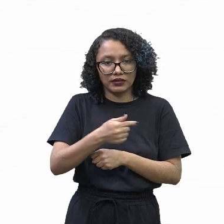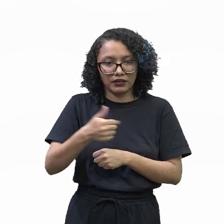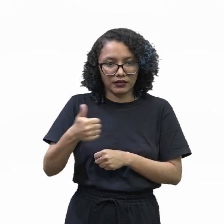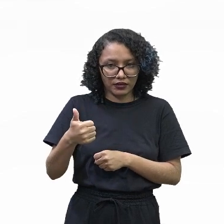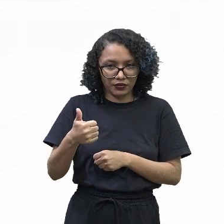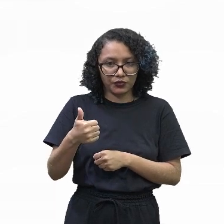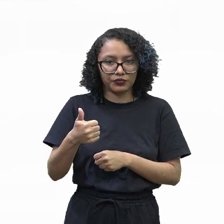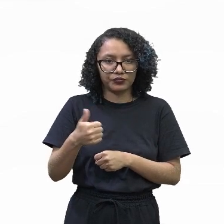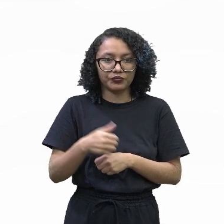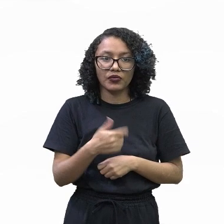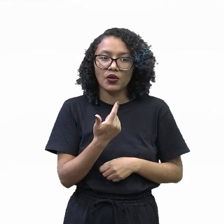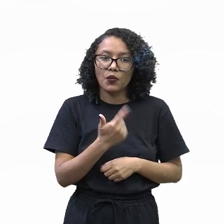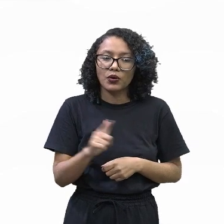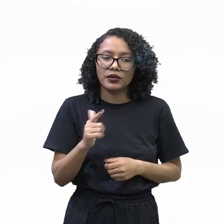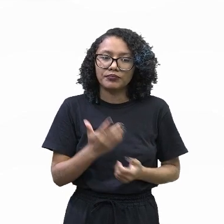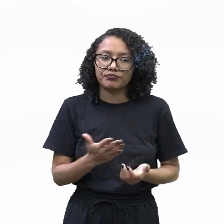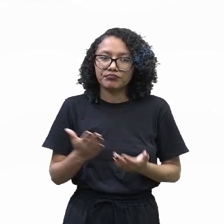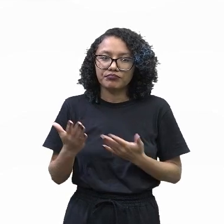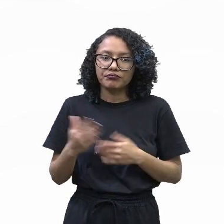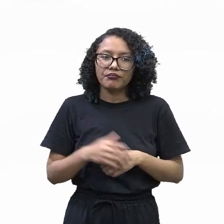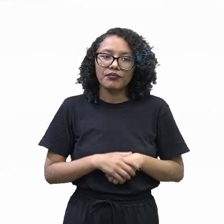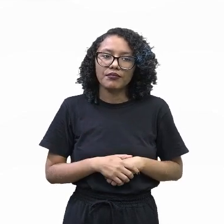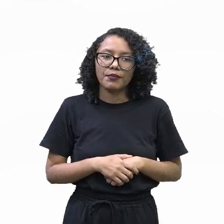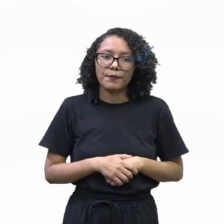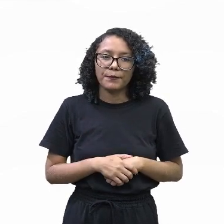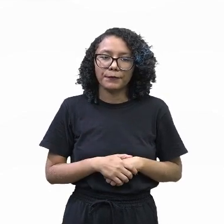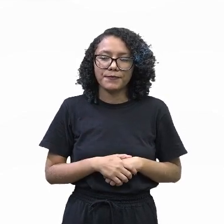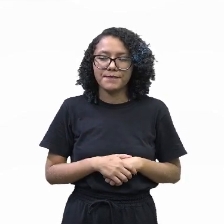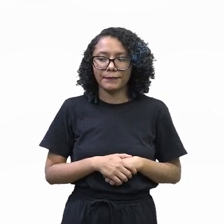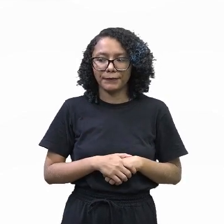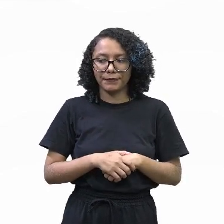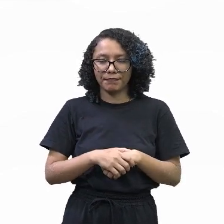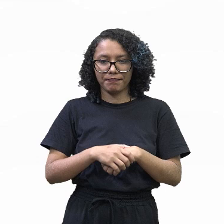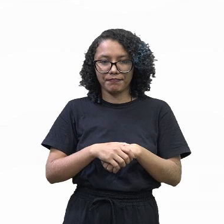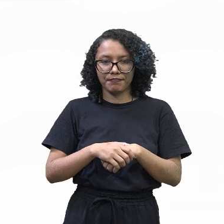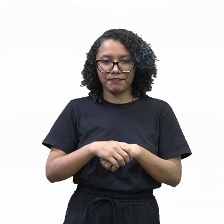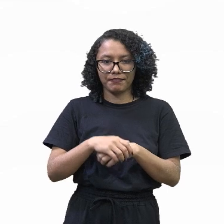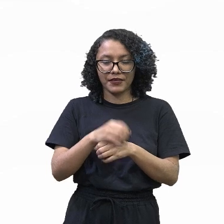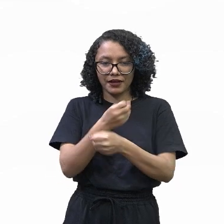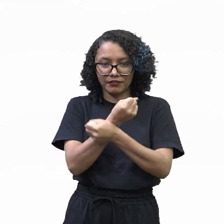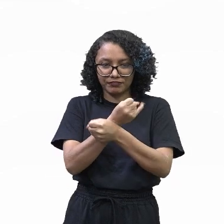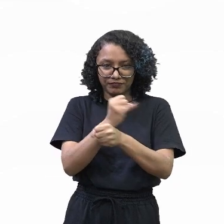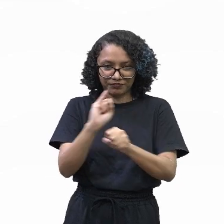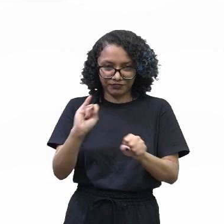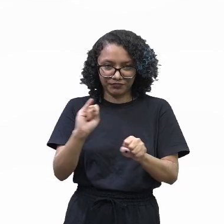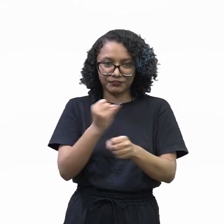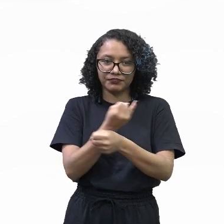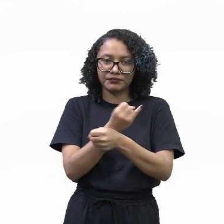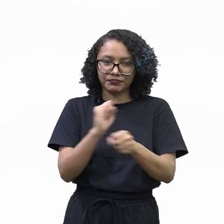a princesa Isabel, que assinou a Lei Áurea em 13 de maio de